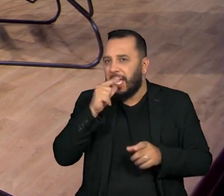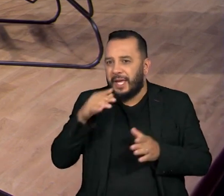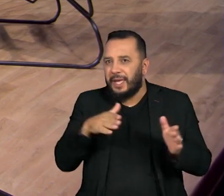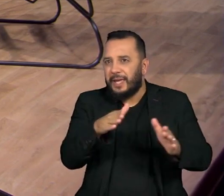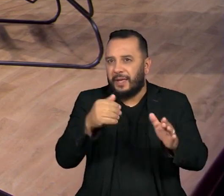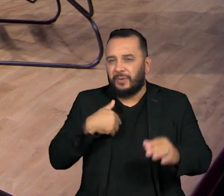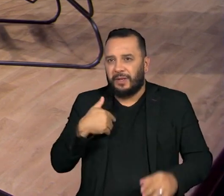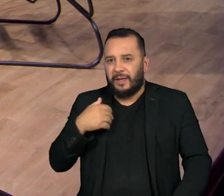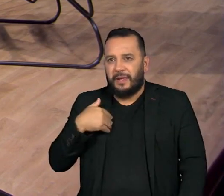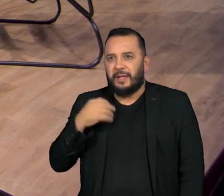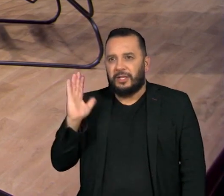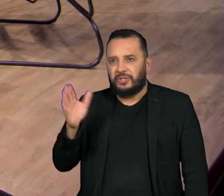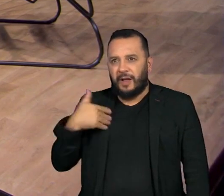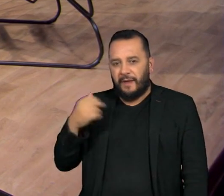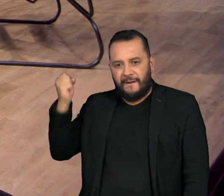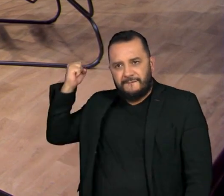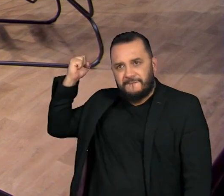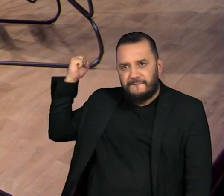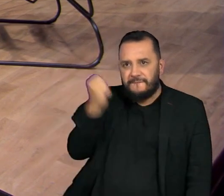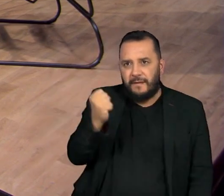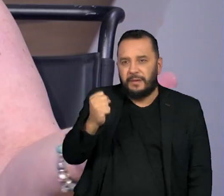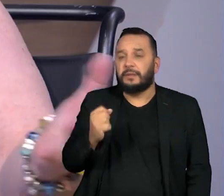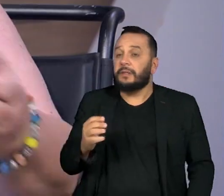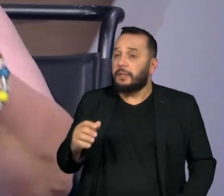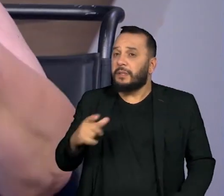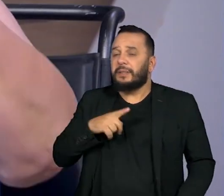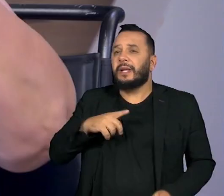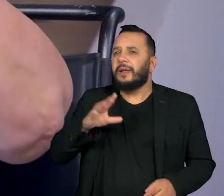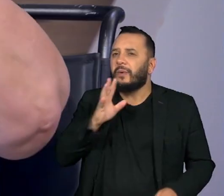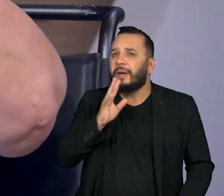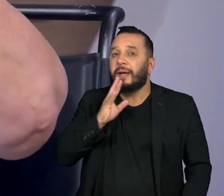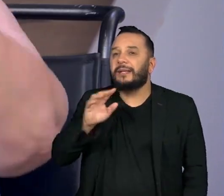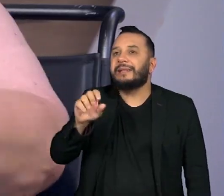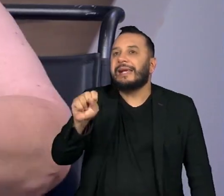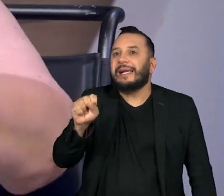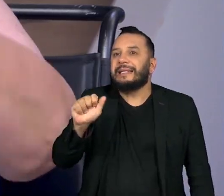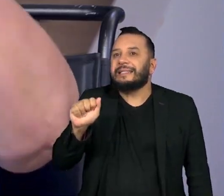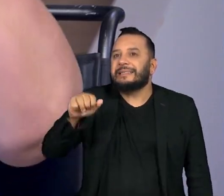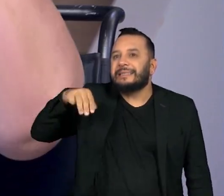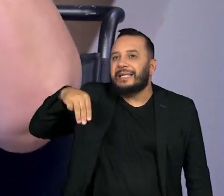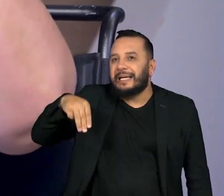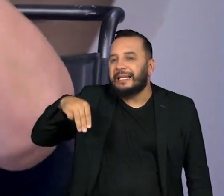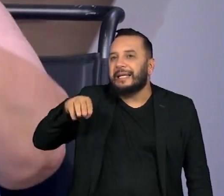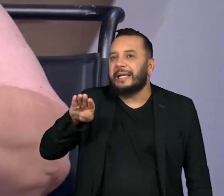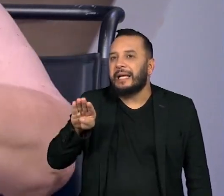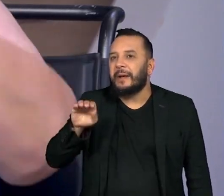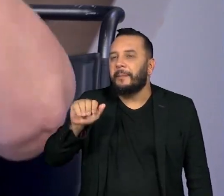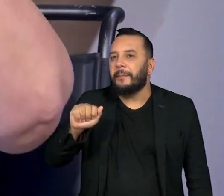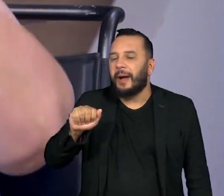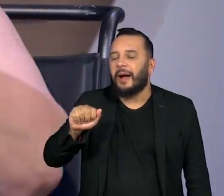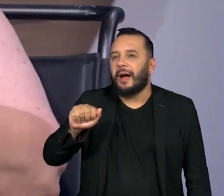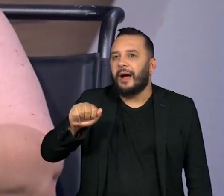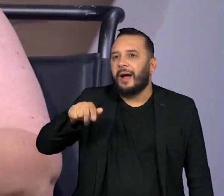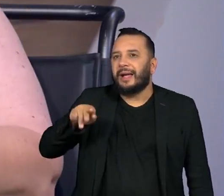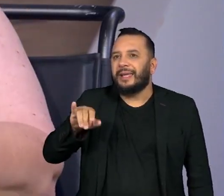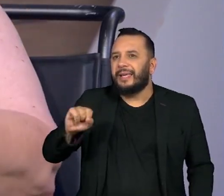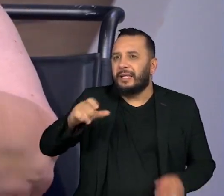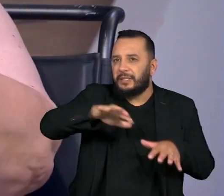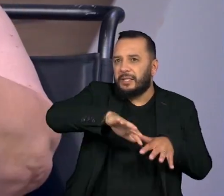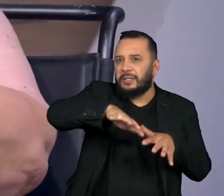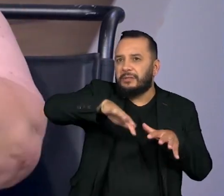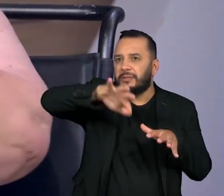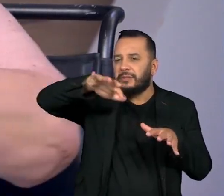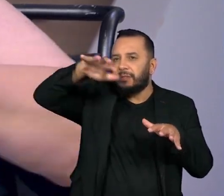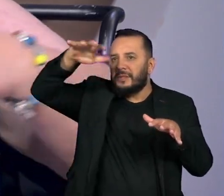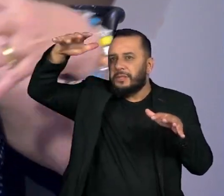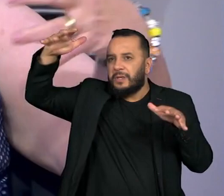mar. Temos aí os sambaquis, que são rélitos e relíquias testemunho de